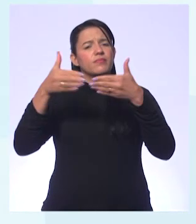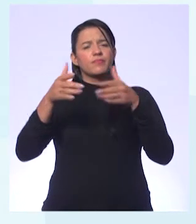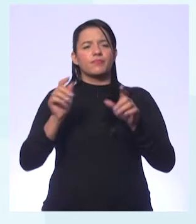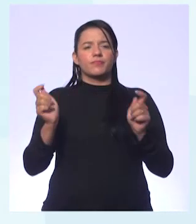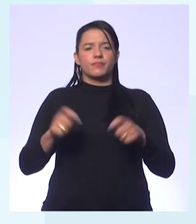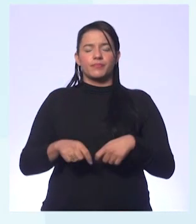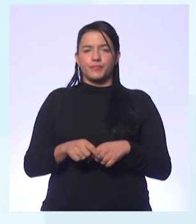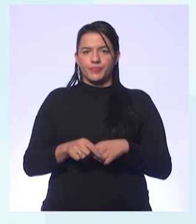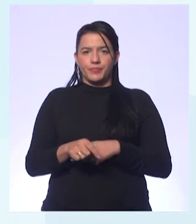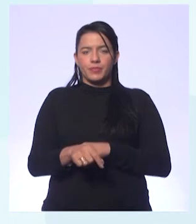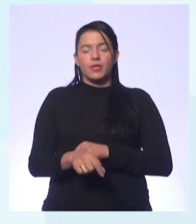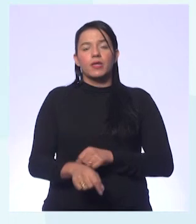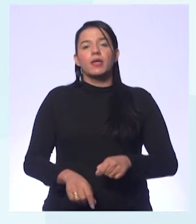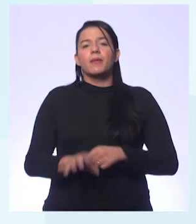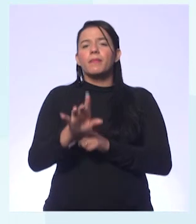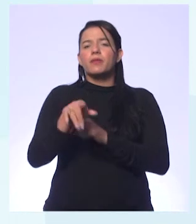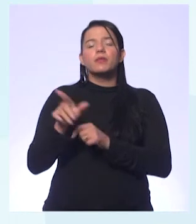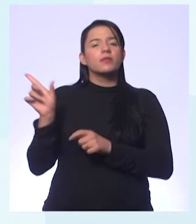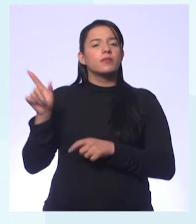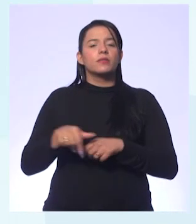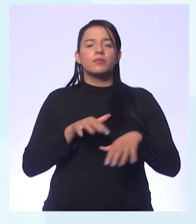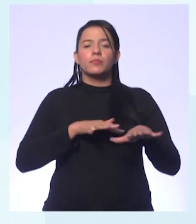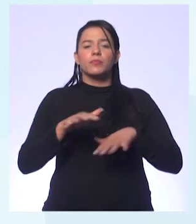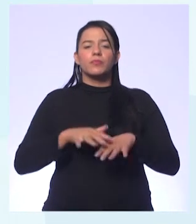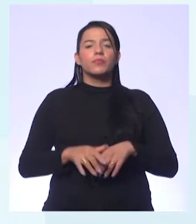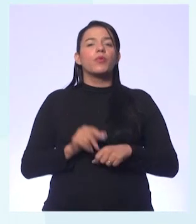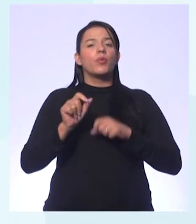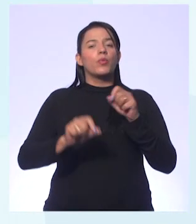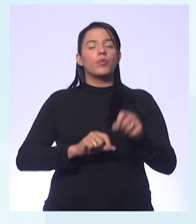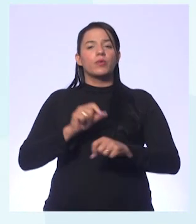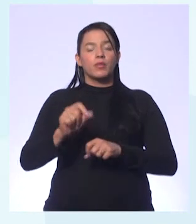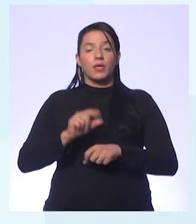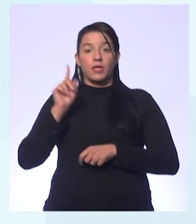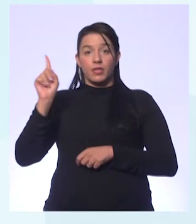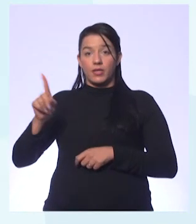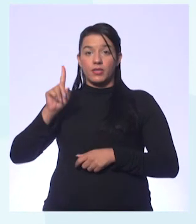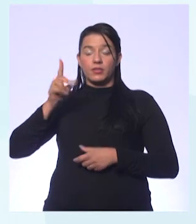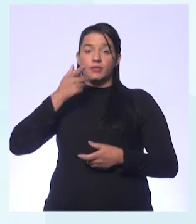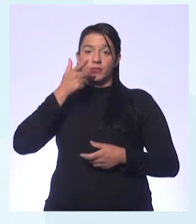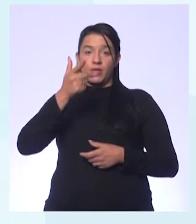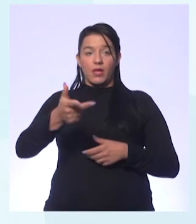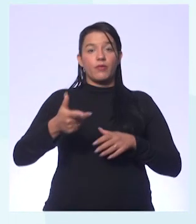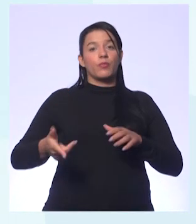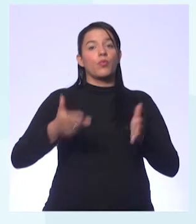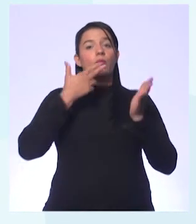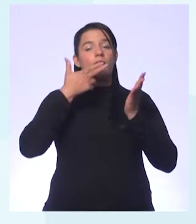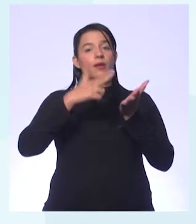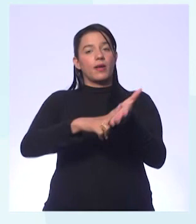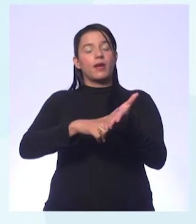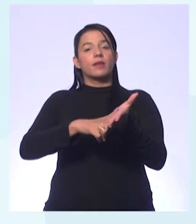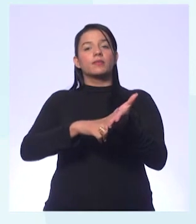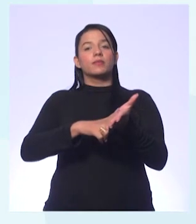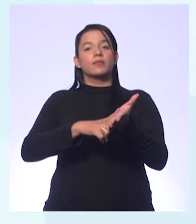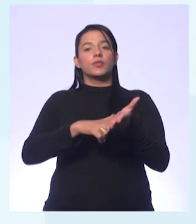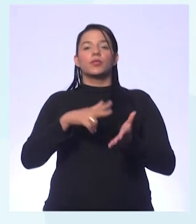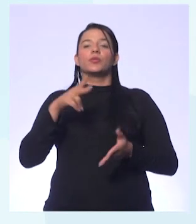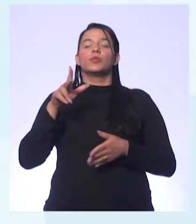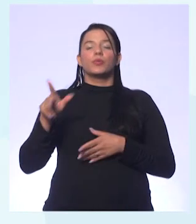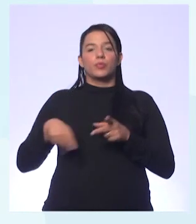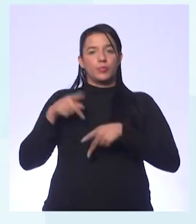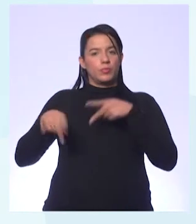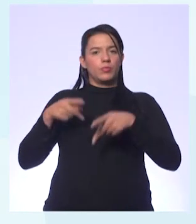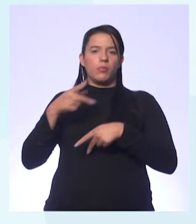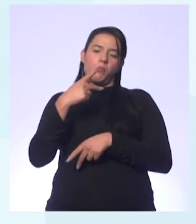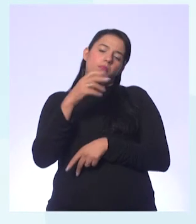seguinte: neste movimento cartista, eles chegaram a estabelecer uma Carta do Povo, por isso que chama cartista, Carta do Povo. E na